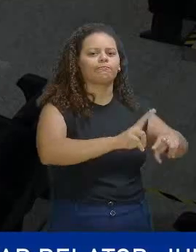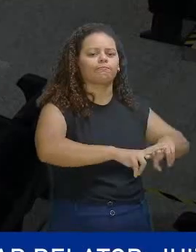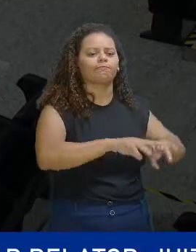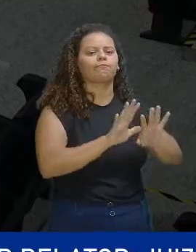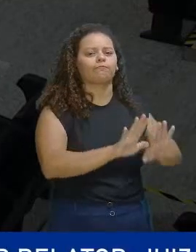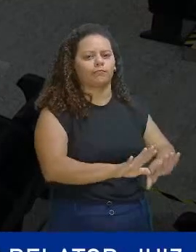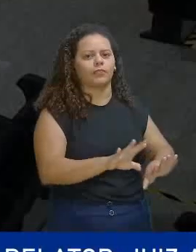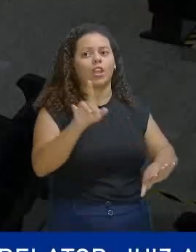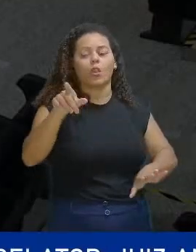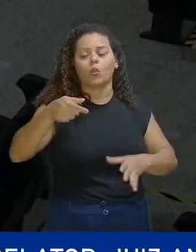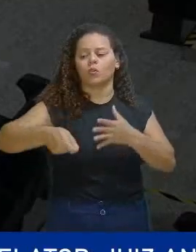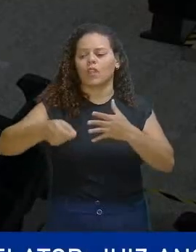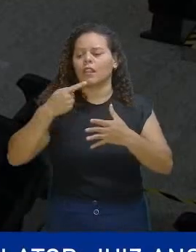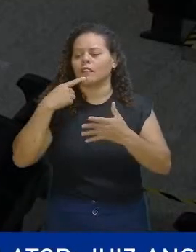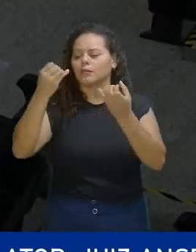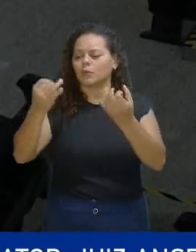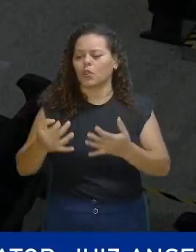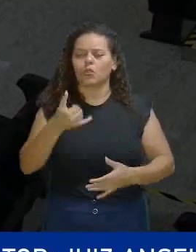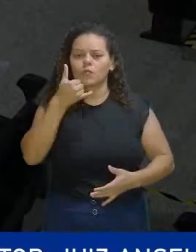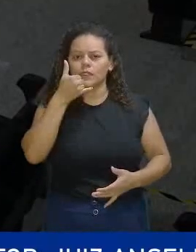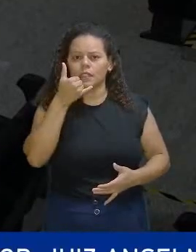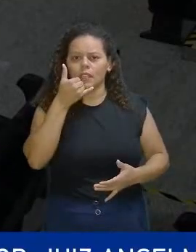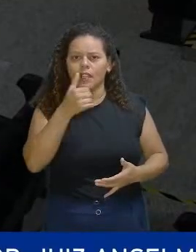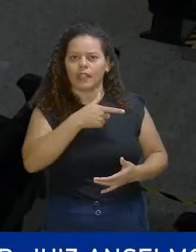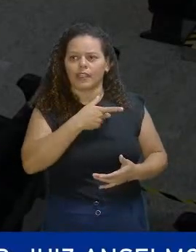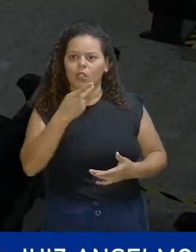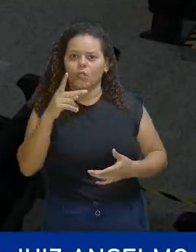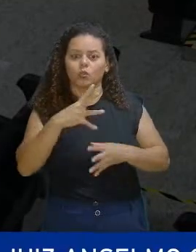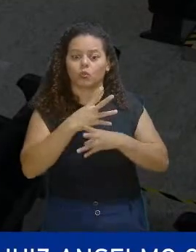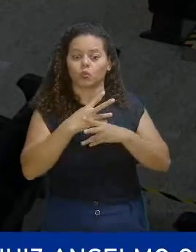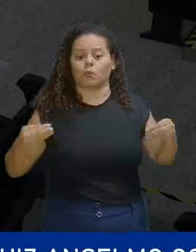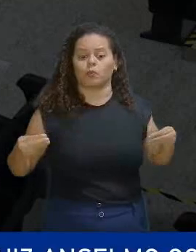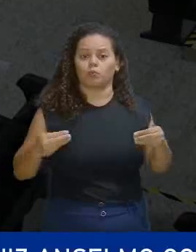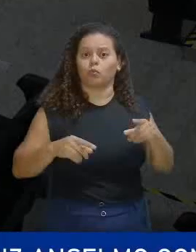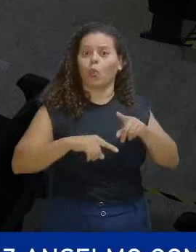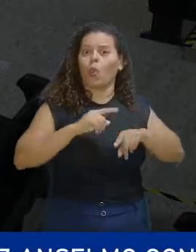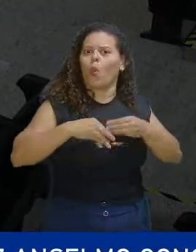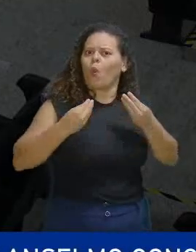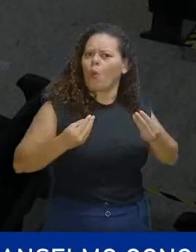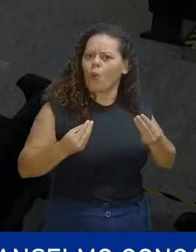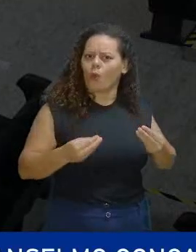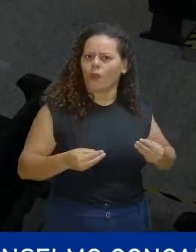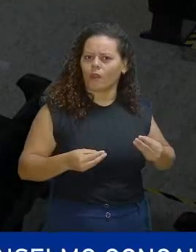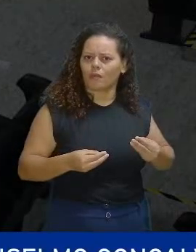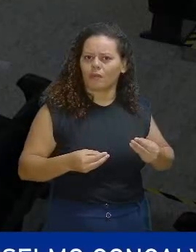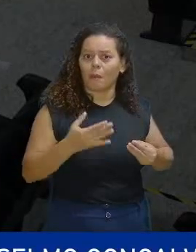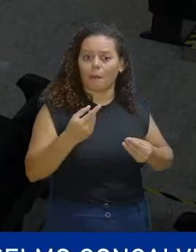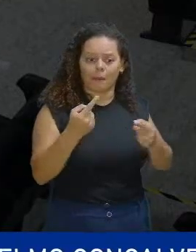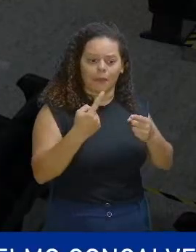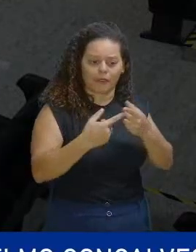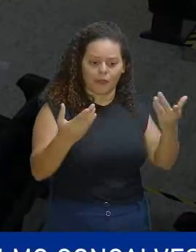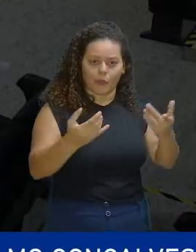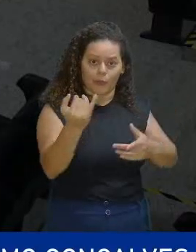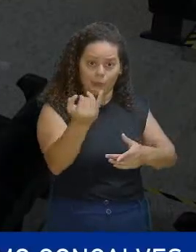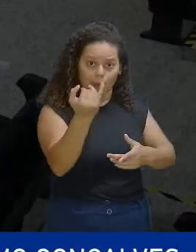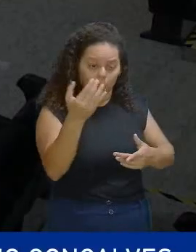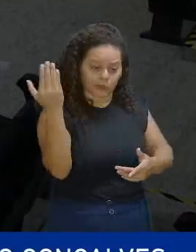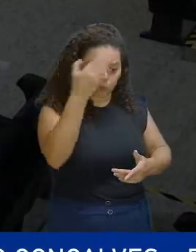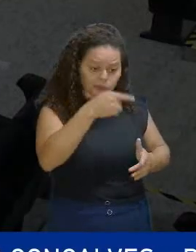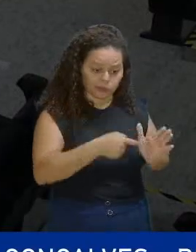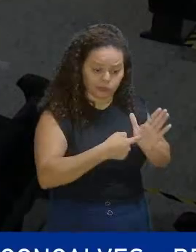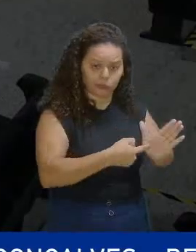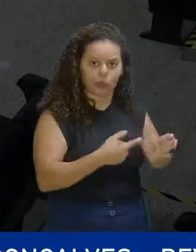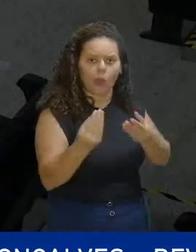abro aspas, o celular, com o descuido dos policiais, sumiu. Esse era um ponto importante para verificar em loco